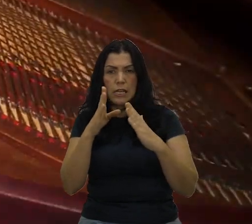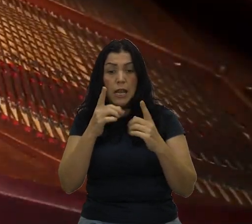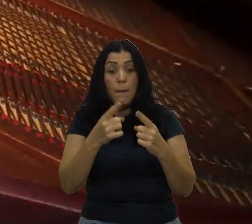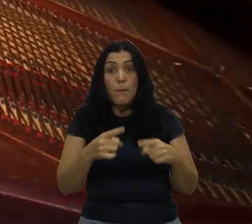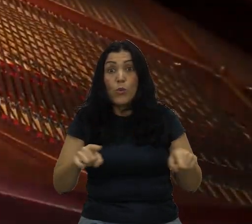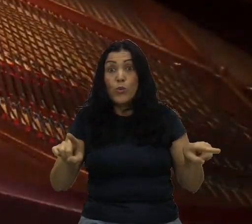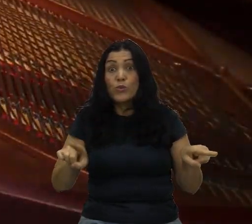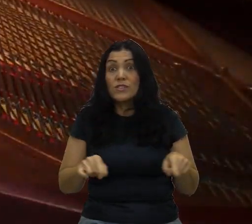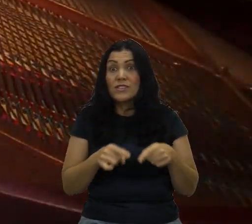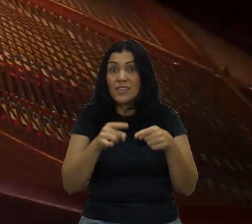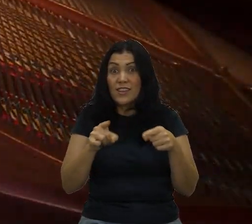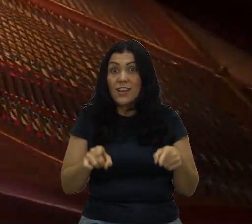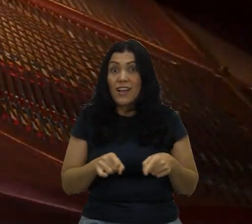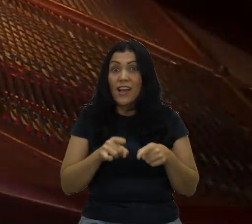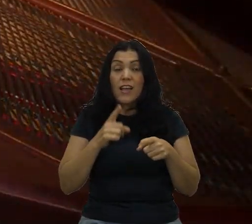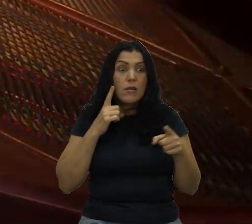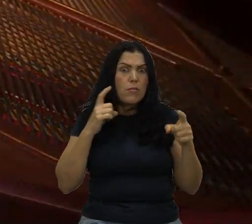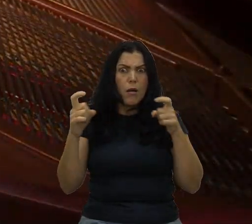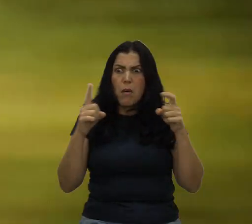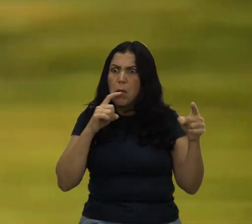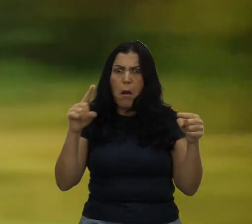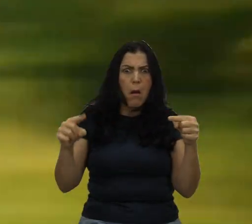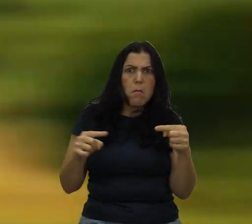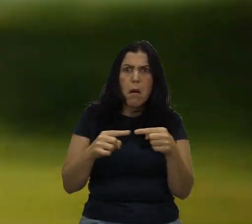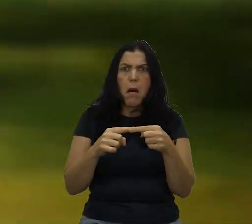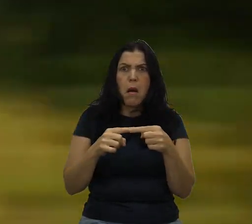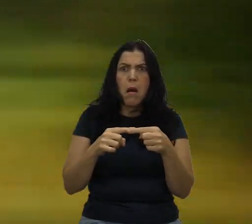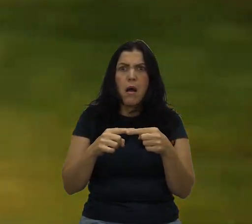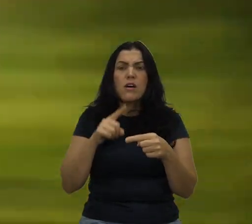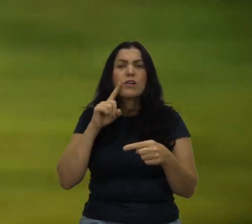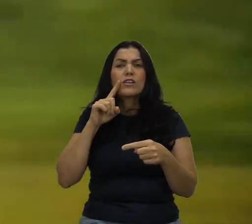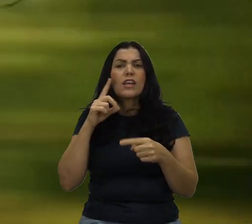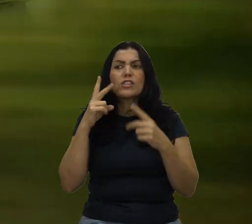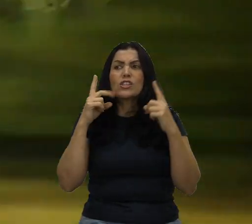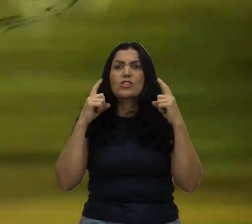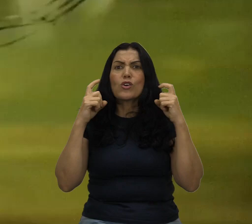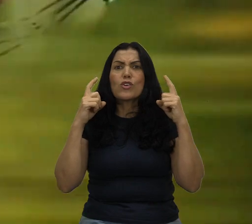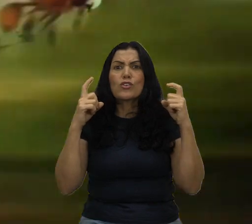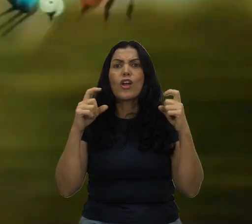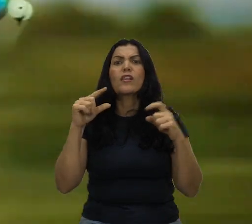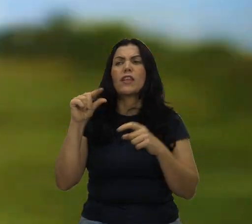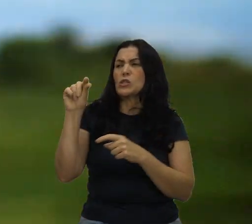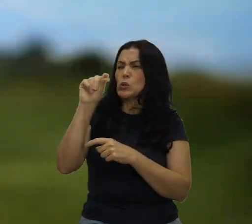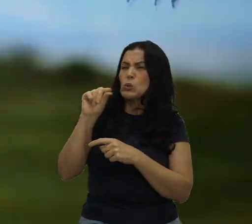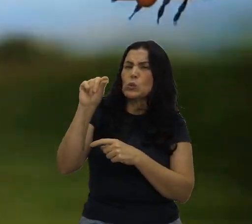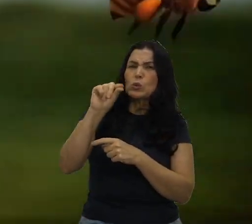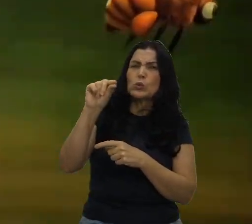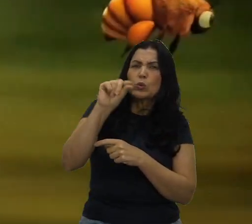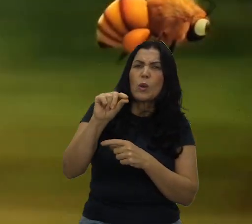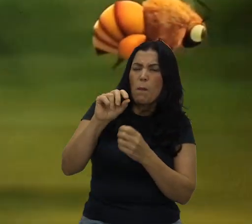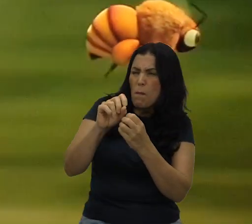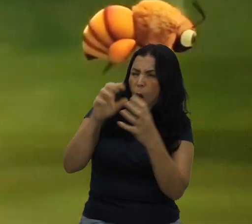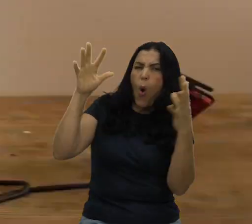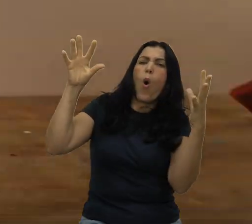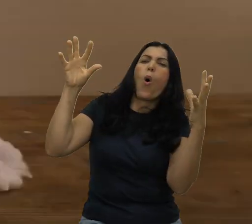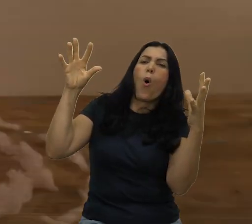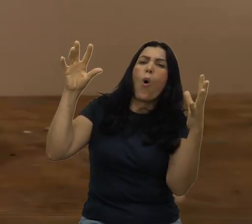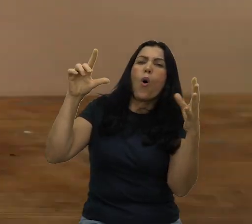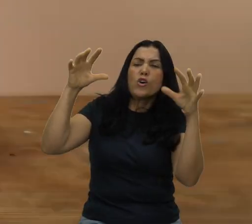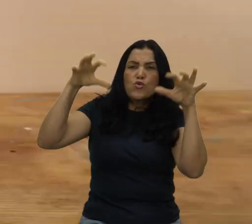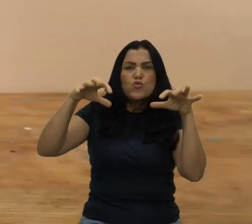trilha, as músicas e os efeitos sonoros. Os sons que ouvimos que imitam um inseto,